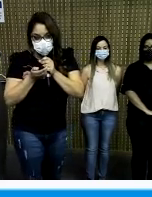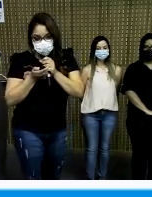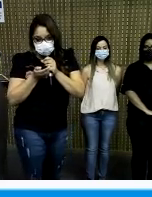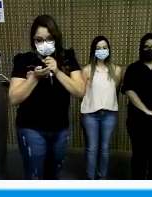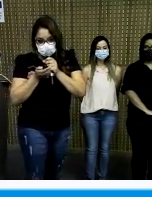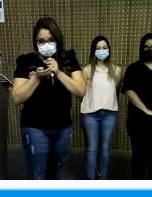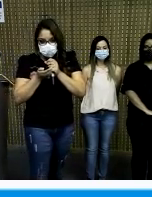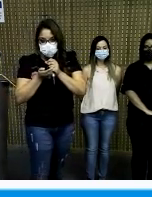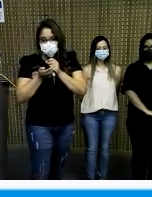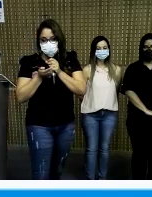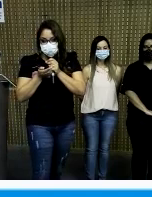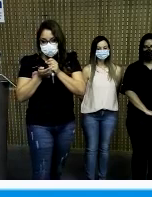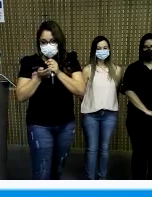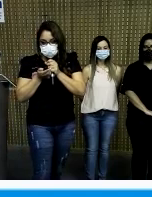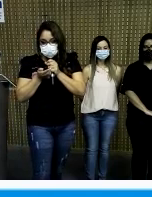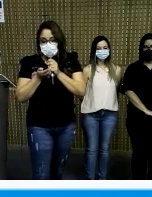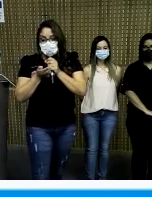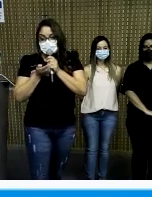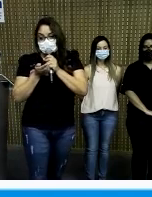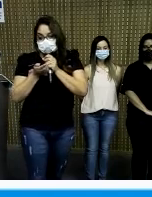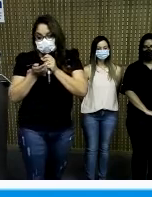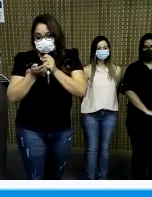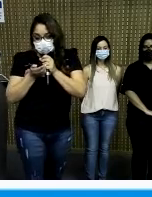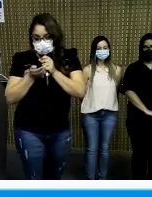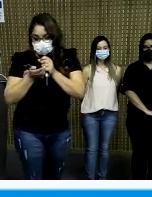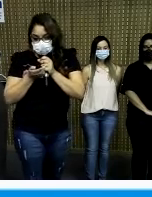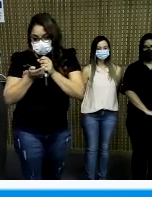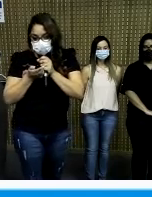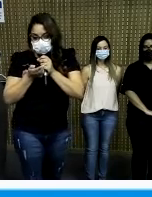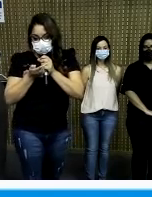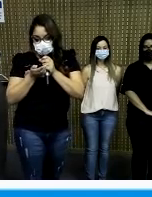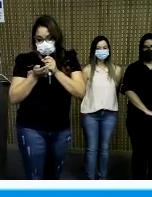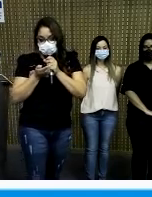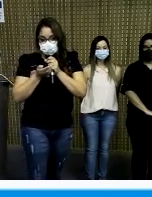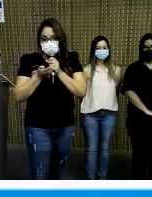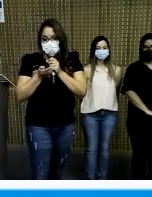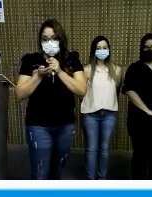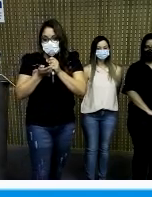66,5% dos cadastrados de hipertenso e 83%